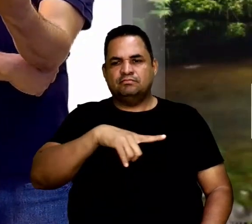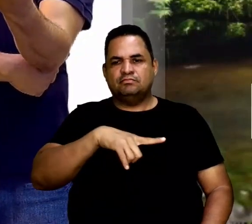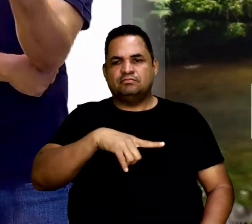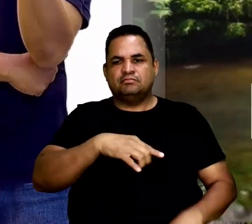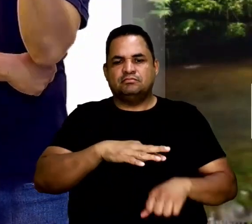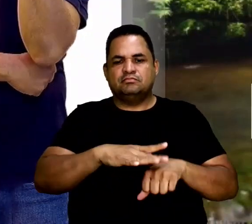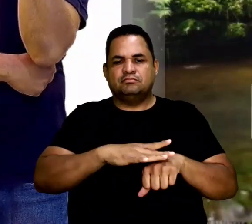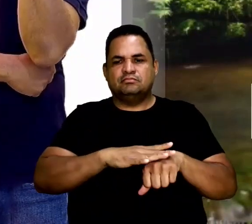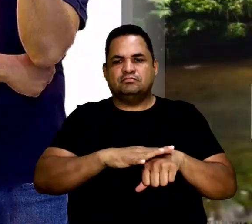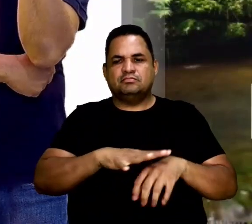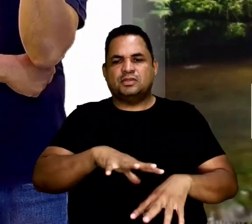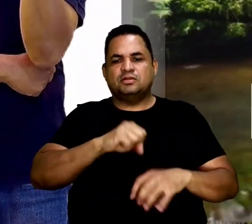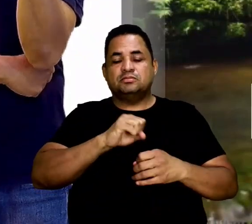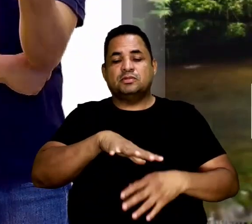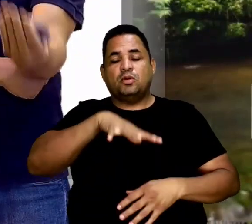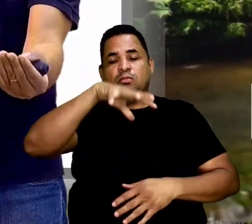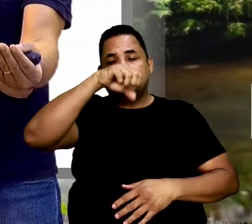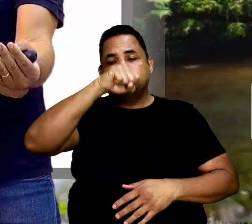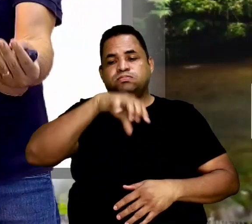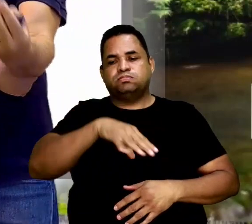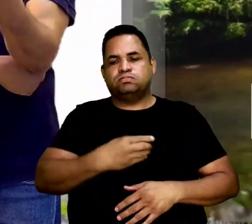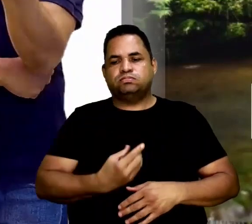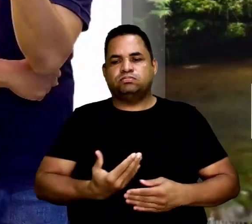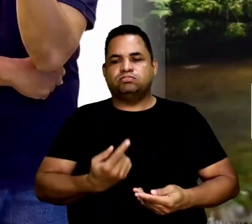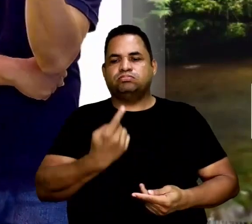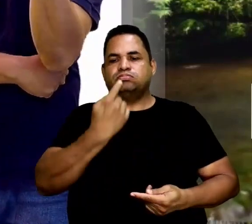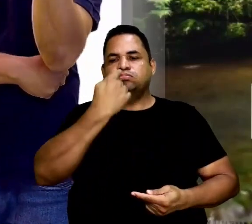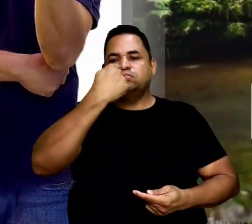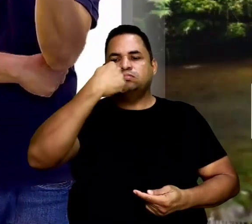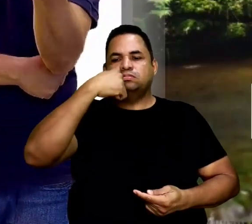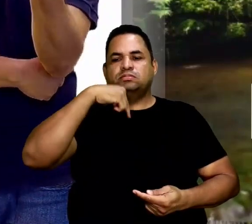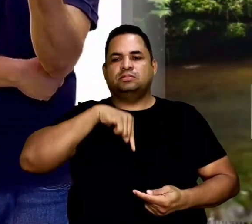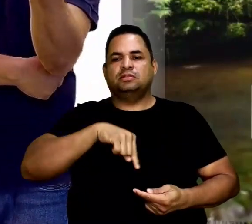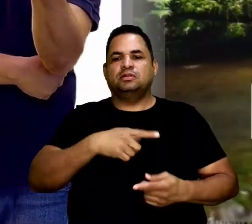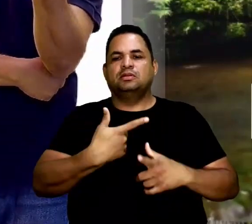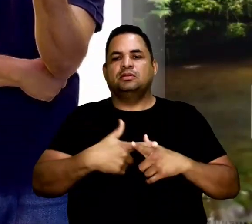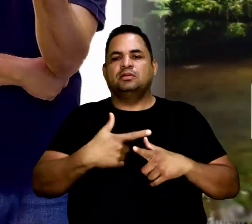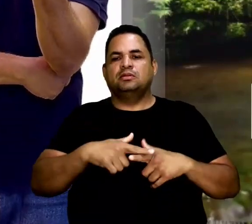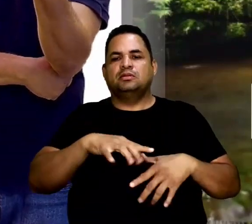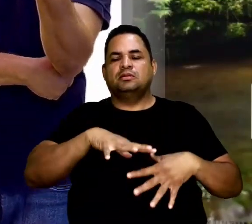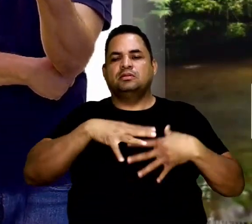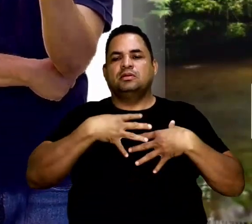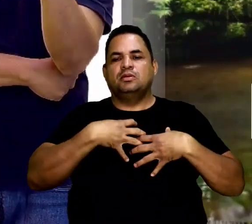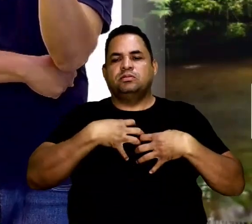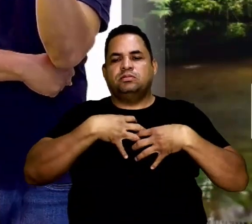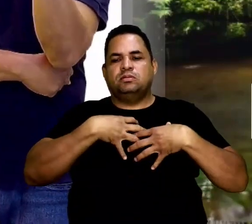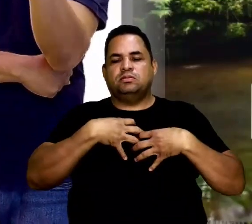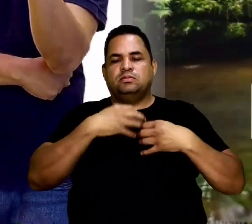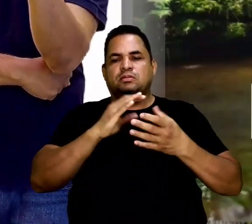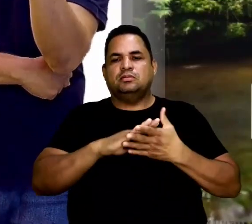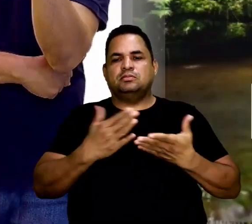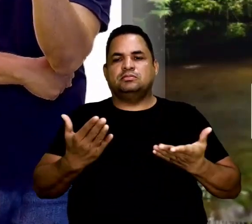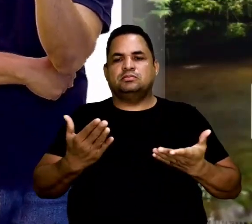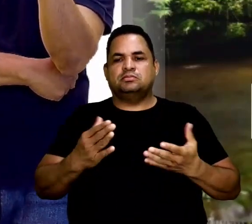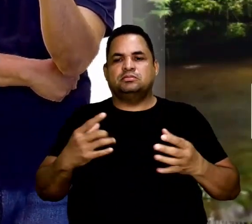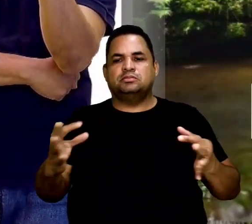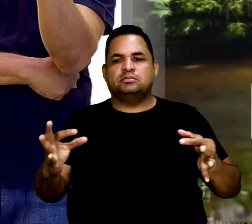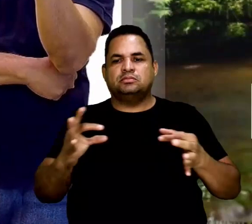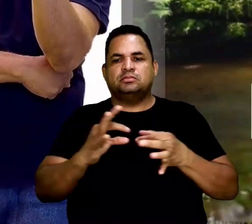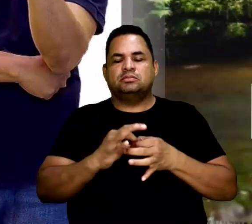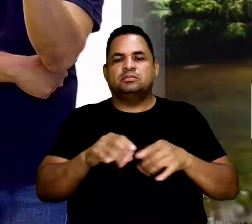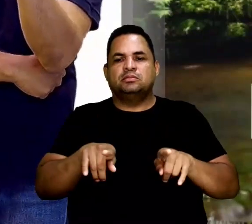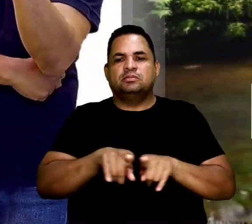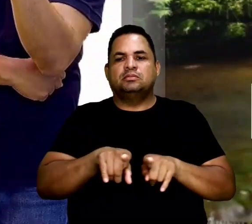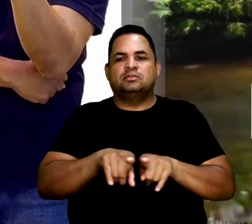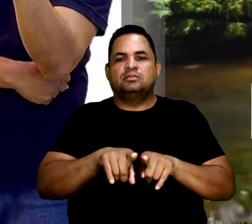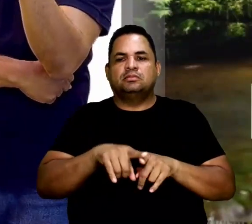infecções pelas vias respiratórias. É muito comum criança ter problemas respiratórios. Muitas vezes isso está associado muito também